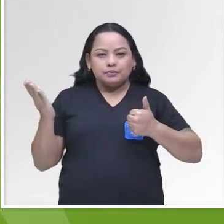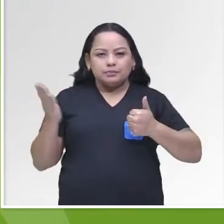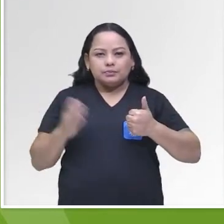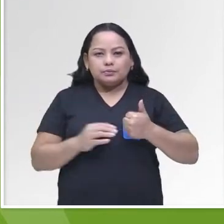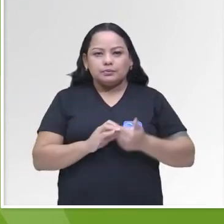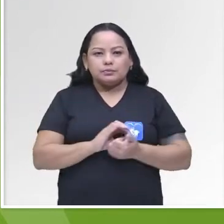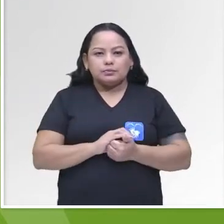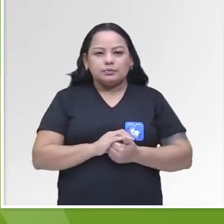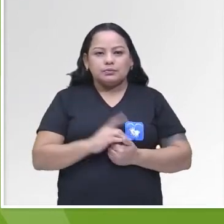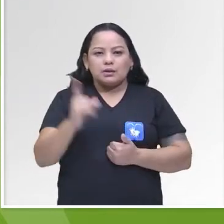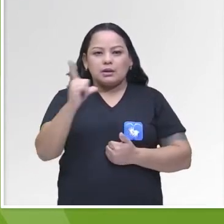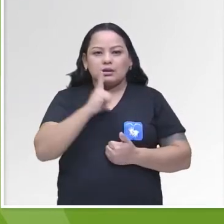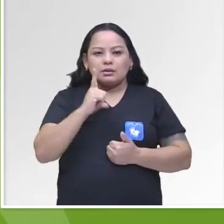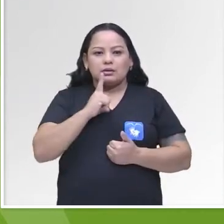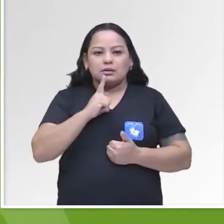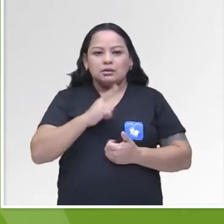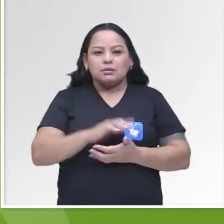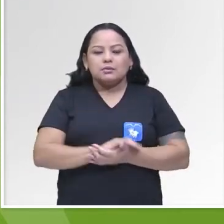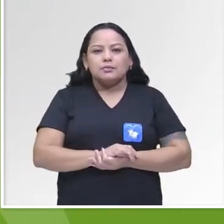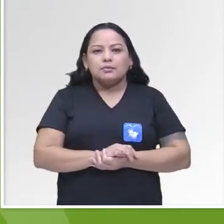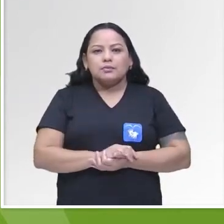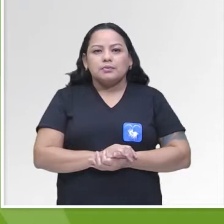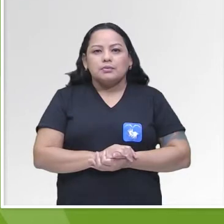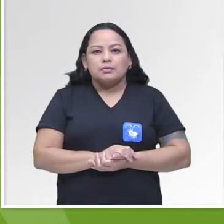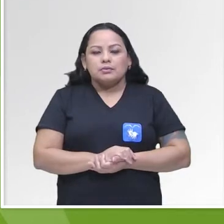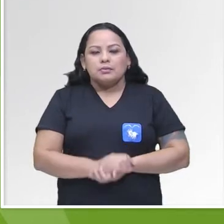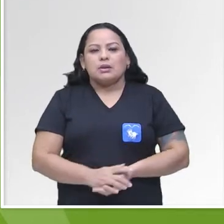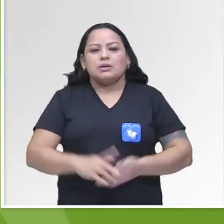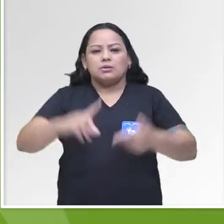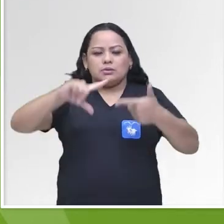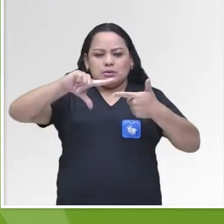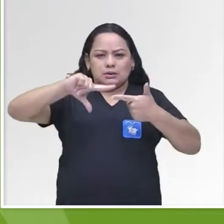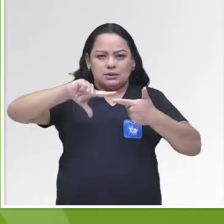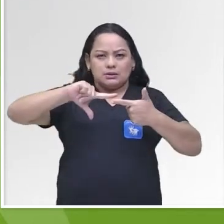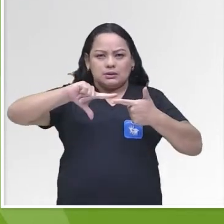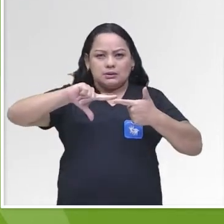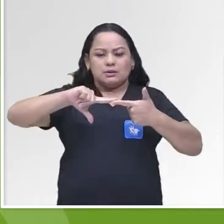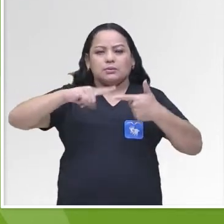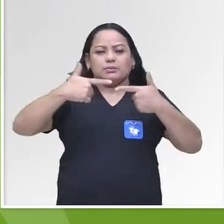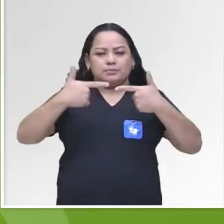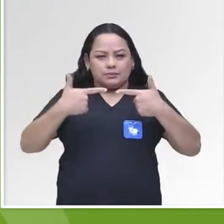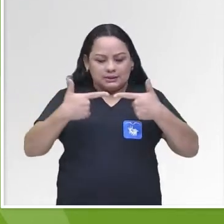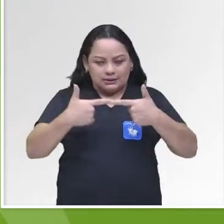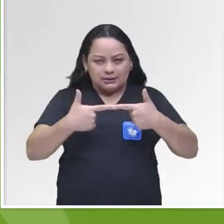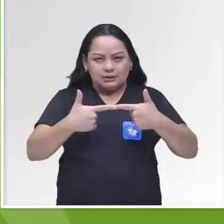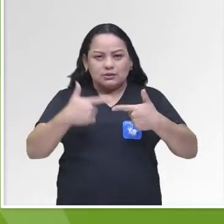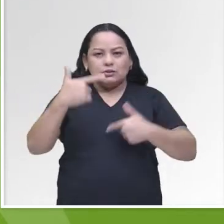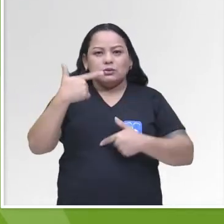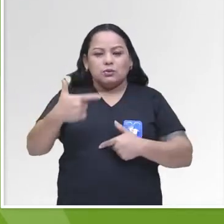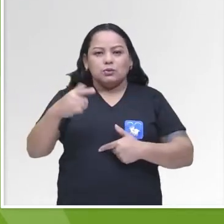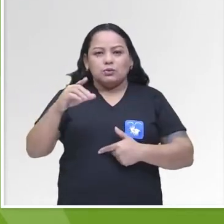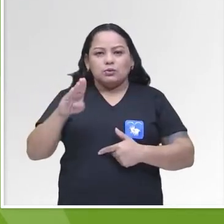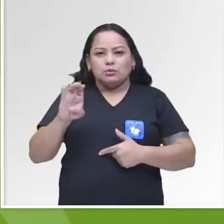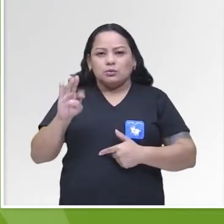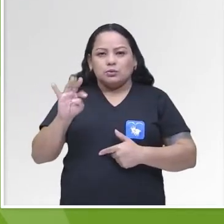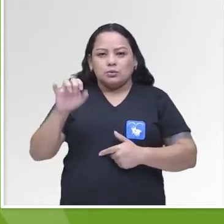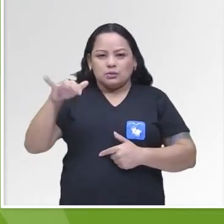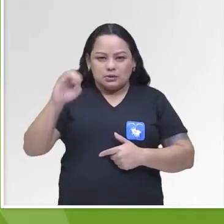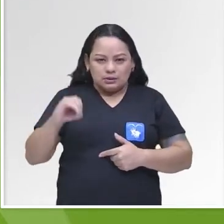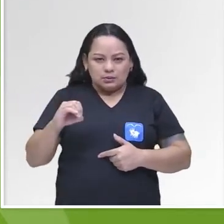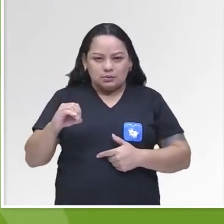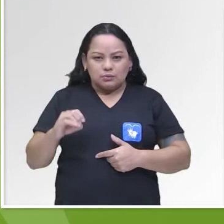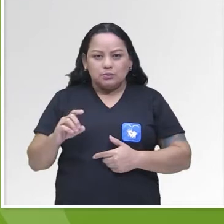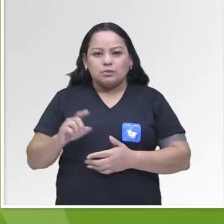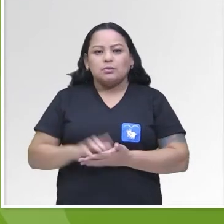eu tenho cis-2-buteno e no composto 2 eu tenho o trans-2-buteno.